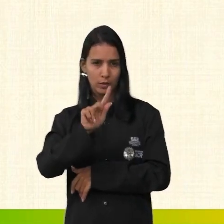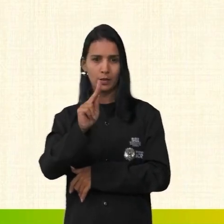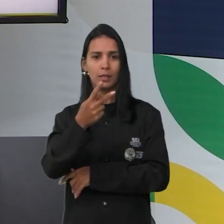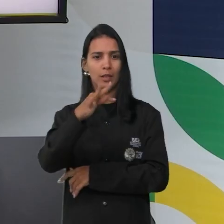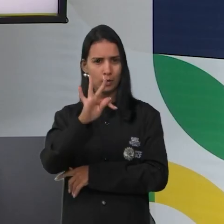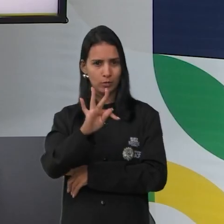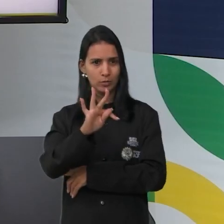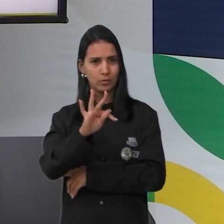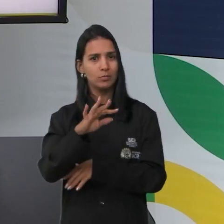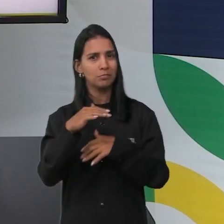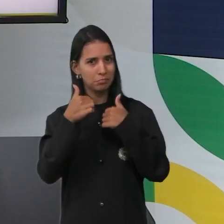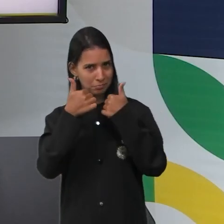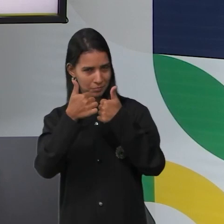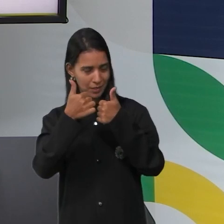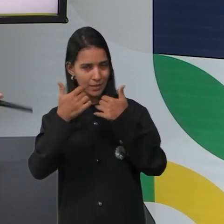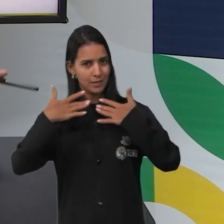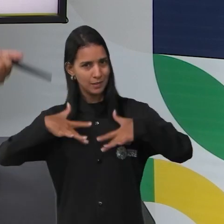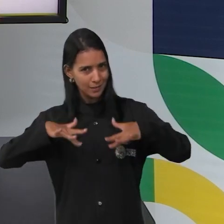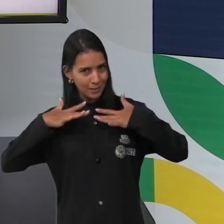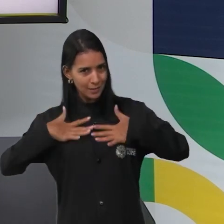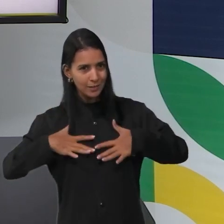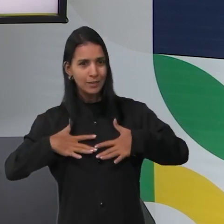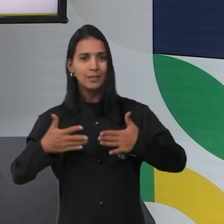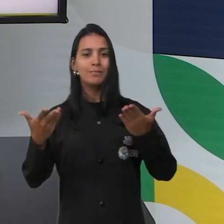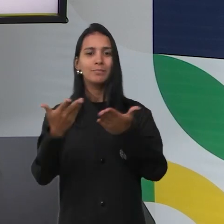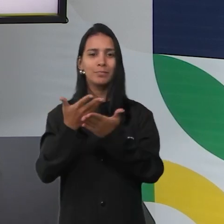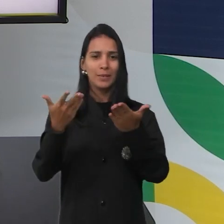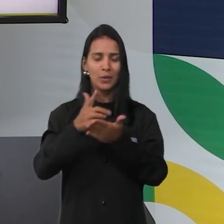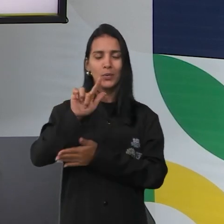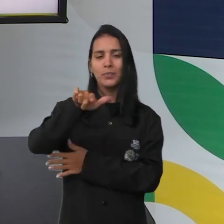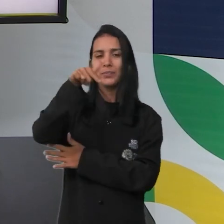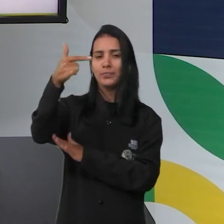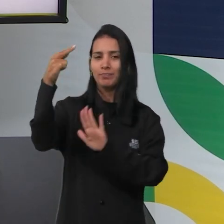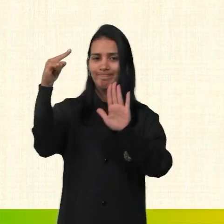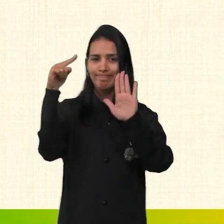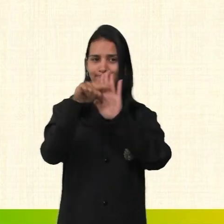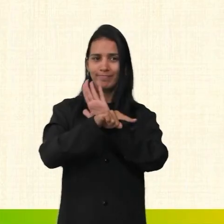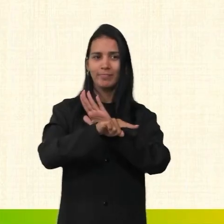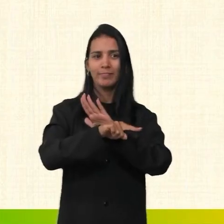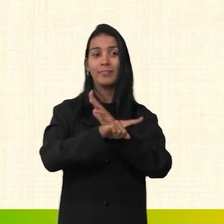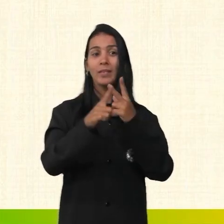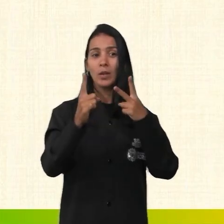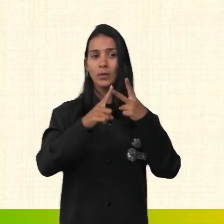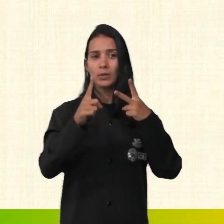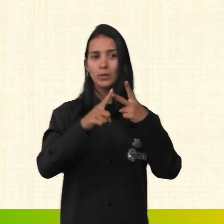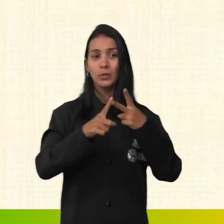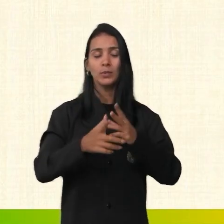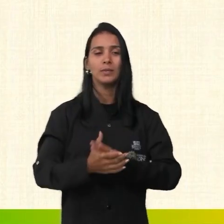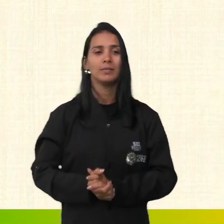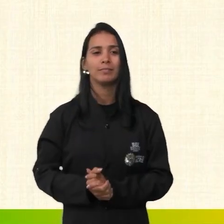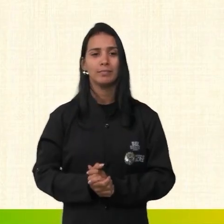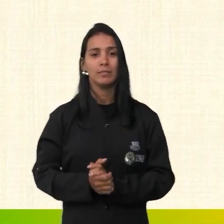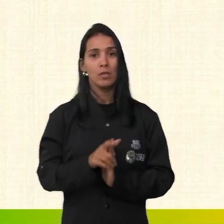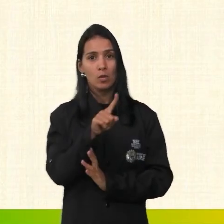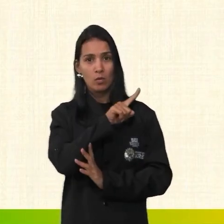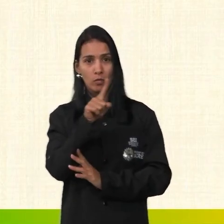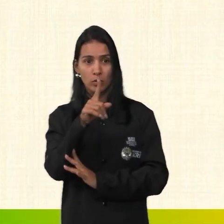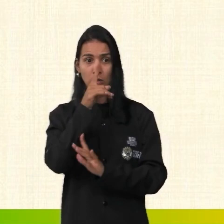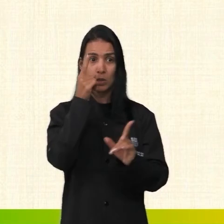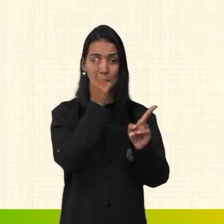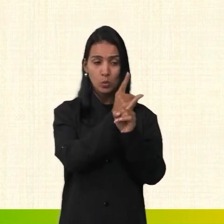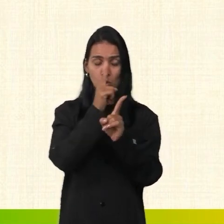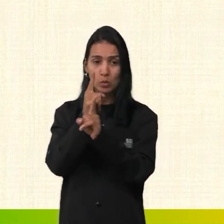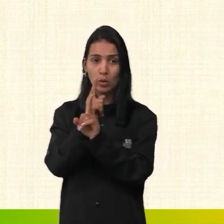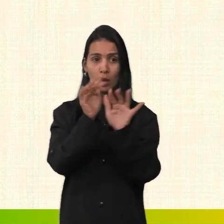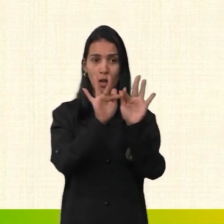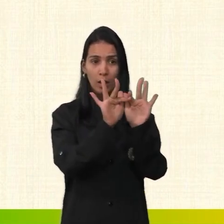Tranquilo até aí, pessoal? Vamos agora para a próxima pergunta, a próxima questão. Identifique a sentença que não